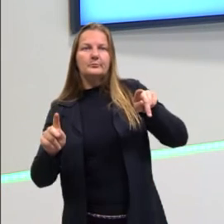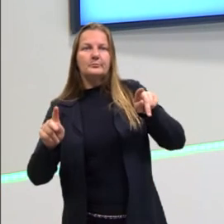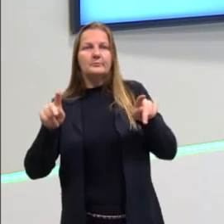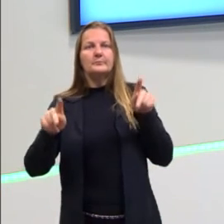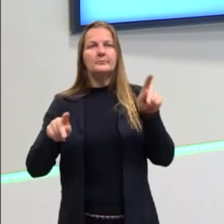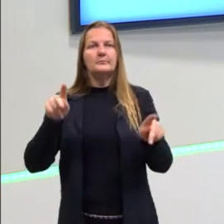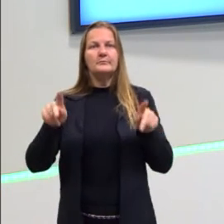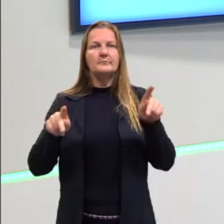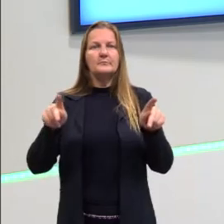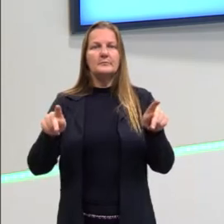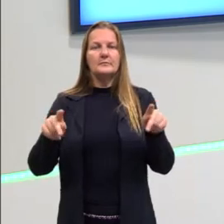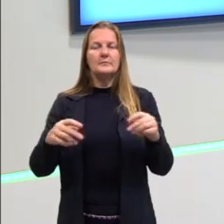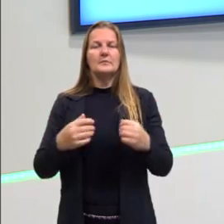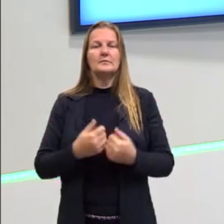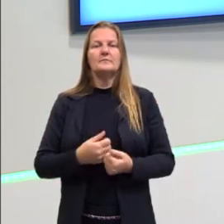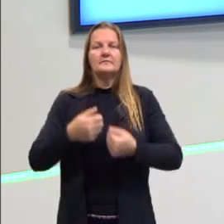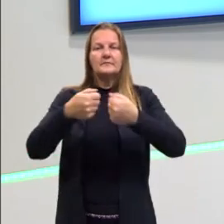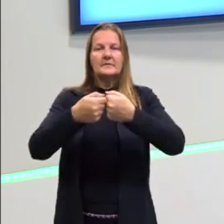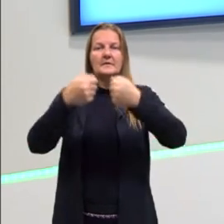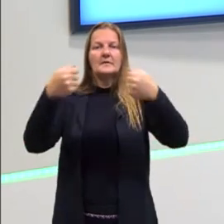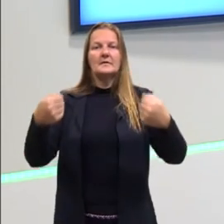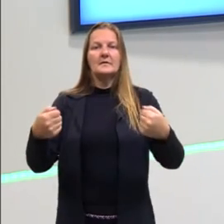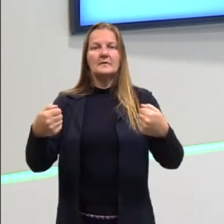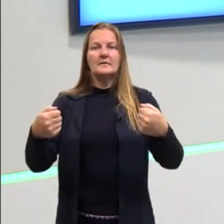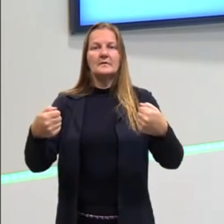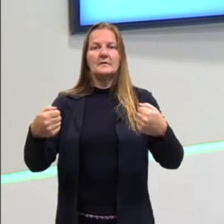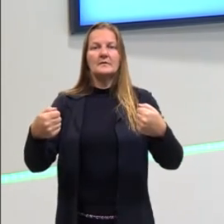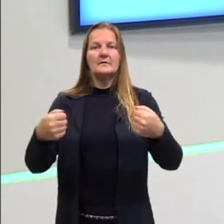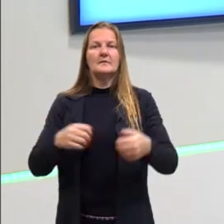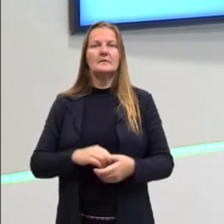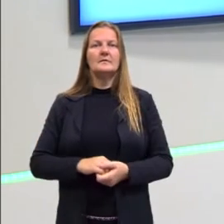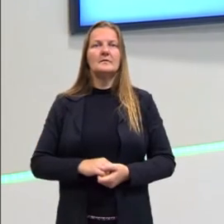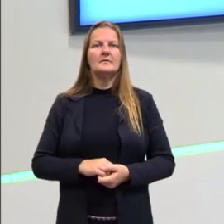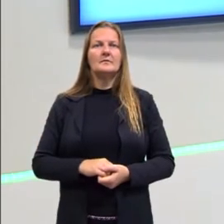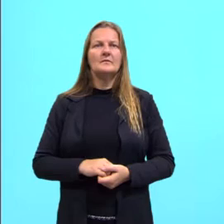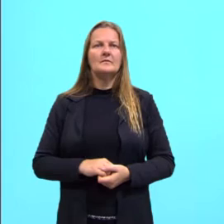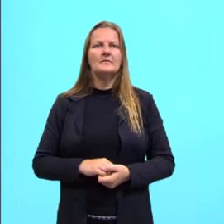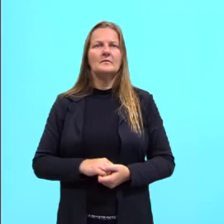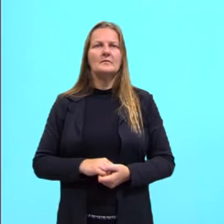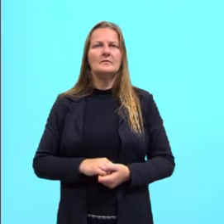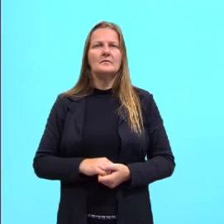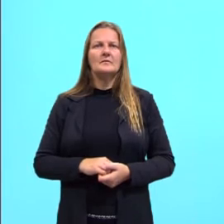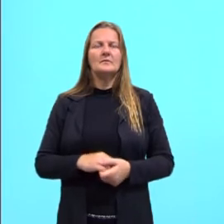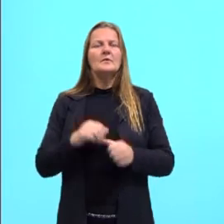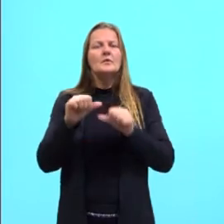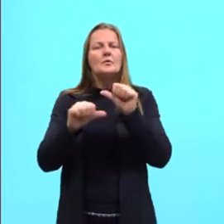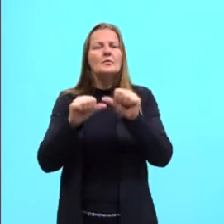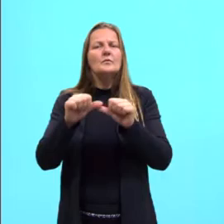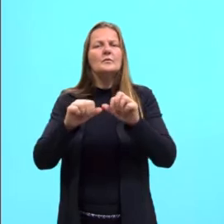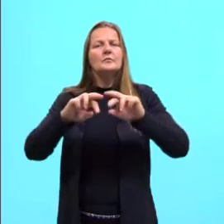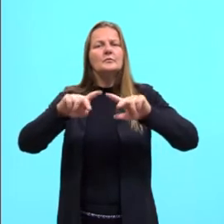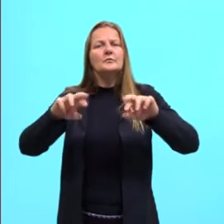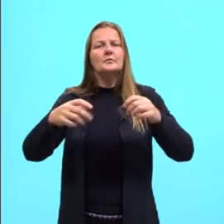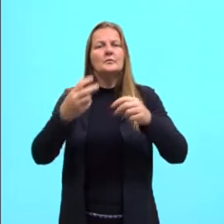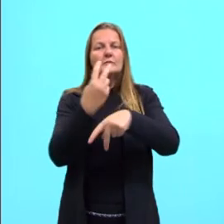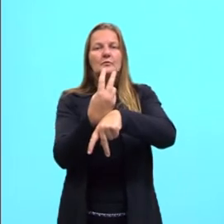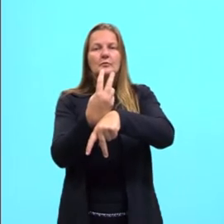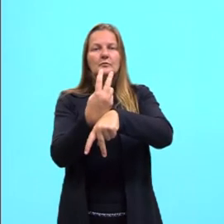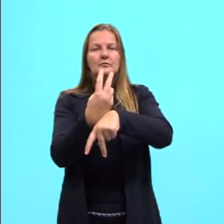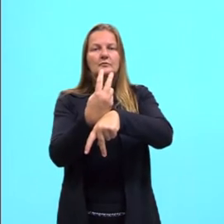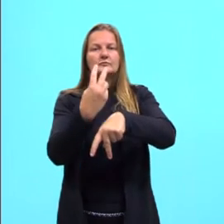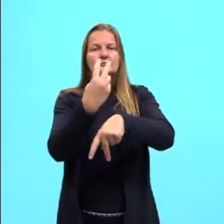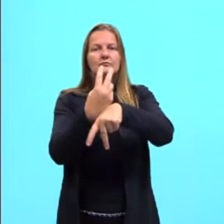migrar para os polos opostos que justiça isso né então à medida que os promoção se separaram né